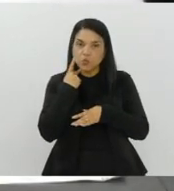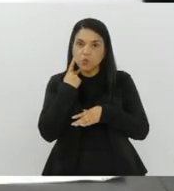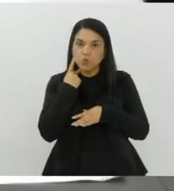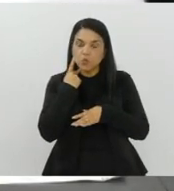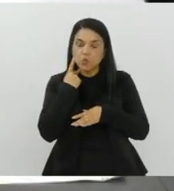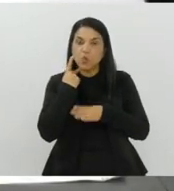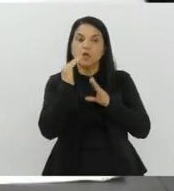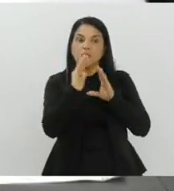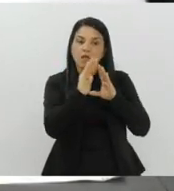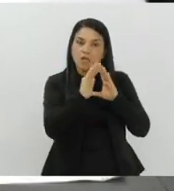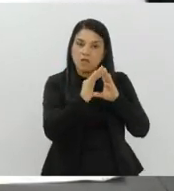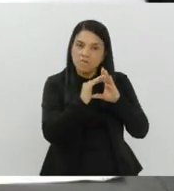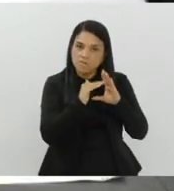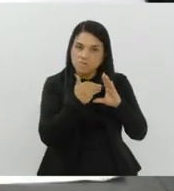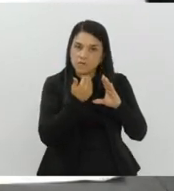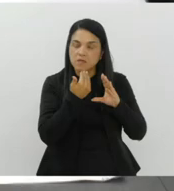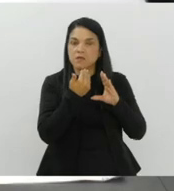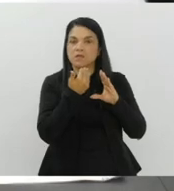por favor,